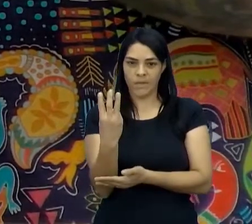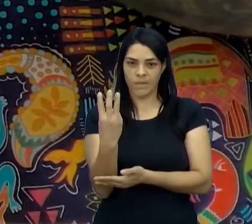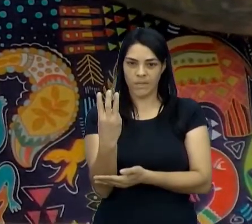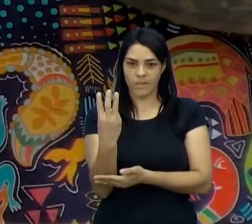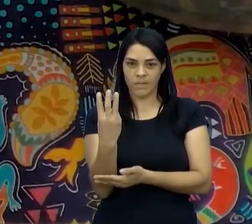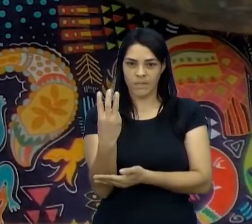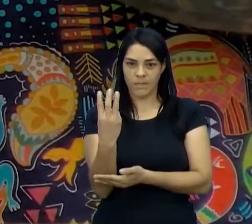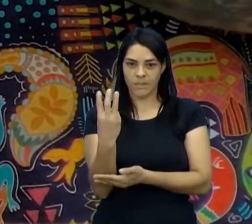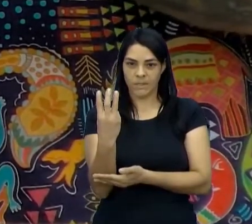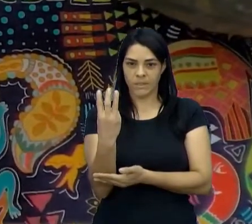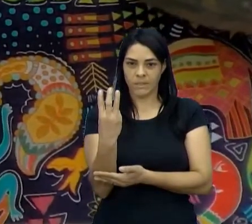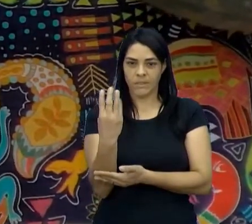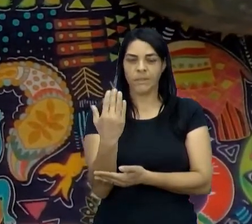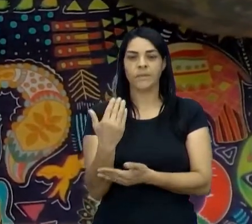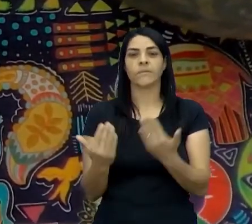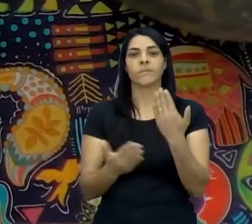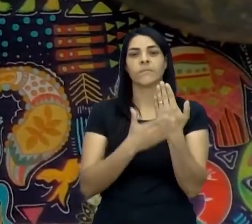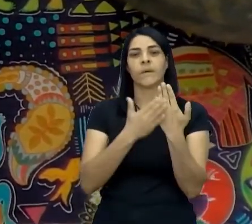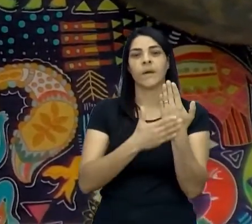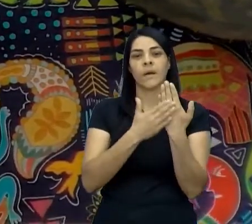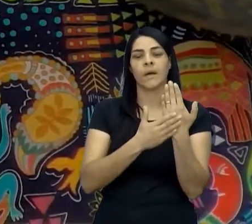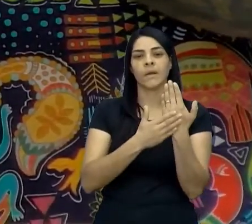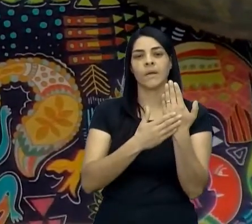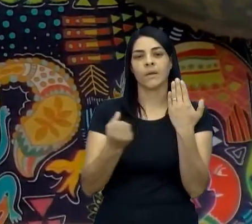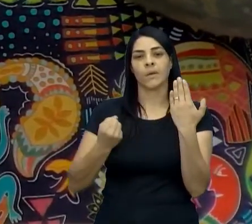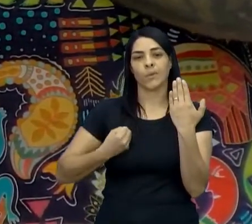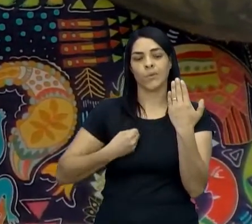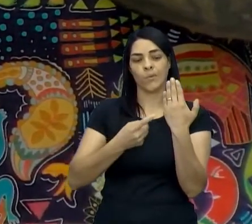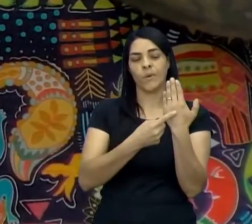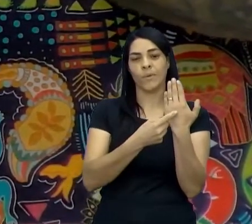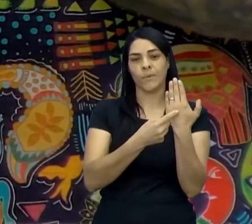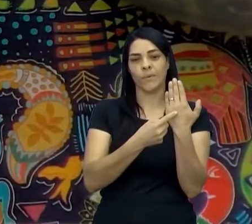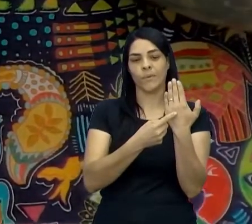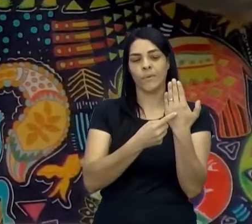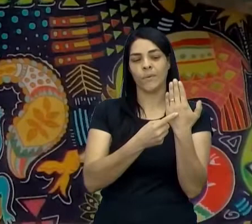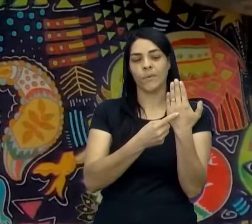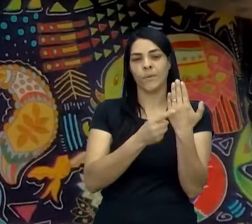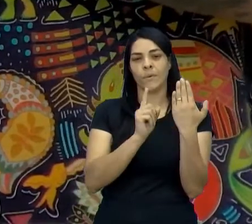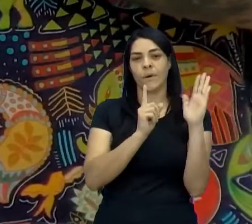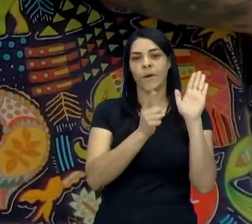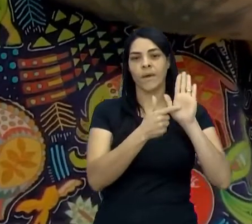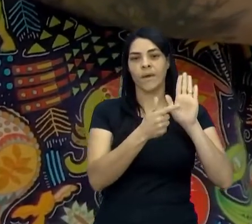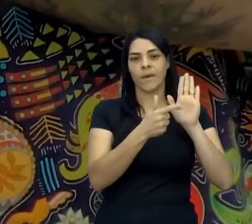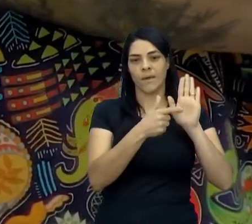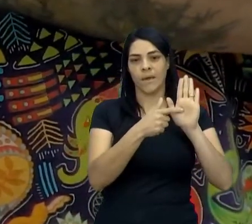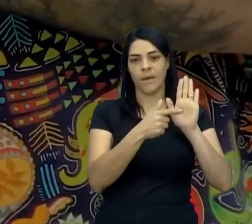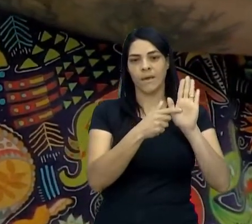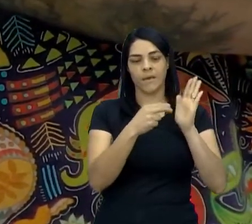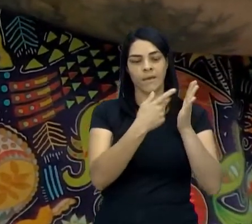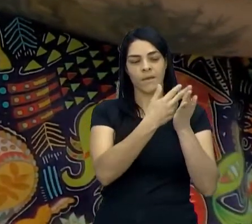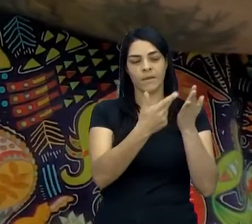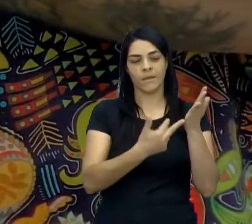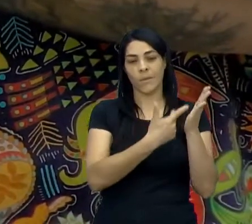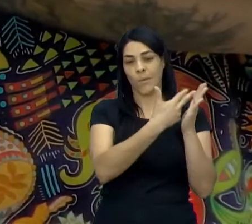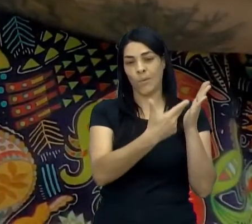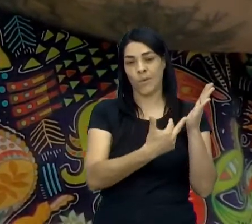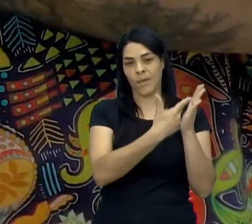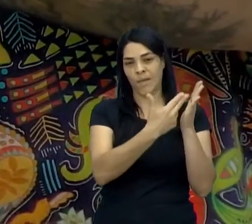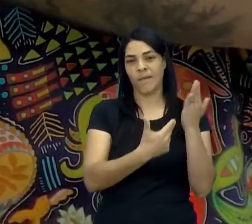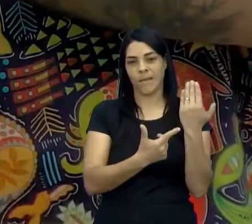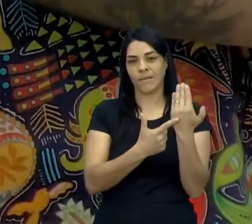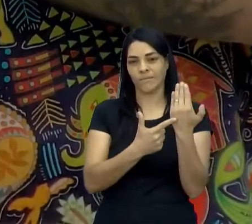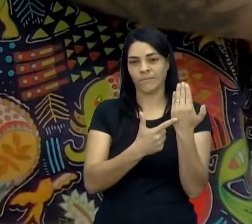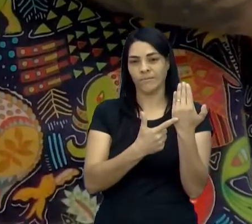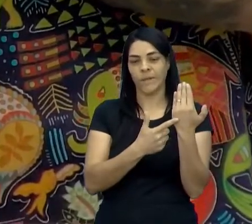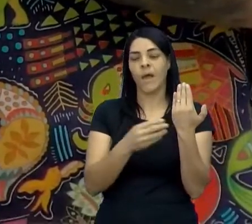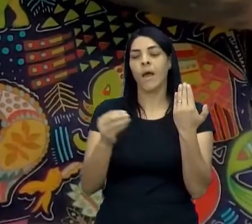arte, que nesse caso aqui é uma florestinha, mas são coisas diferentes. Tem uma plantação, tem uma coisa